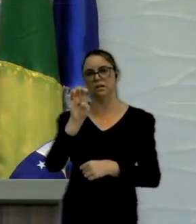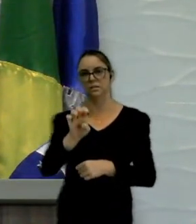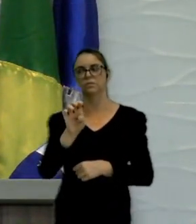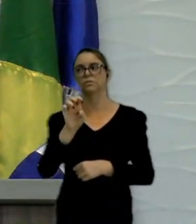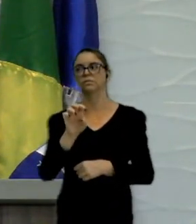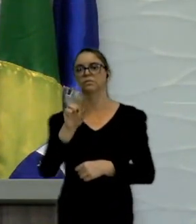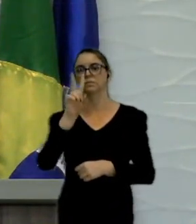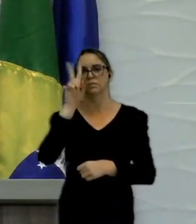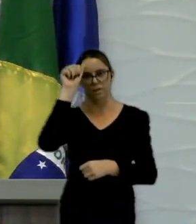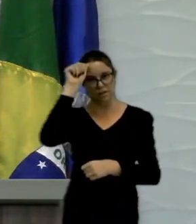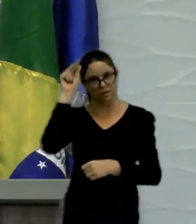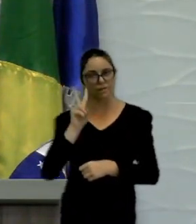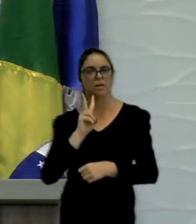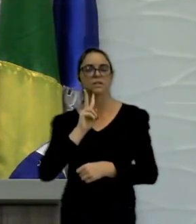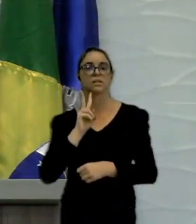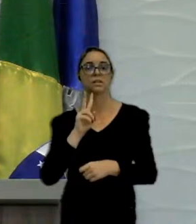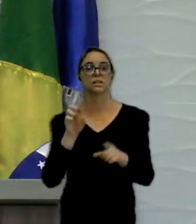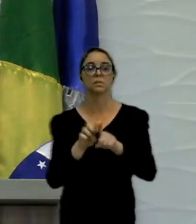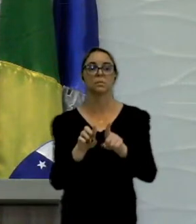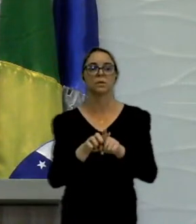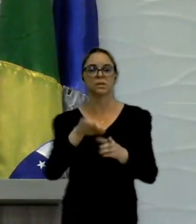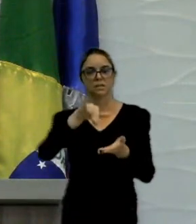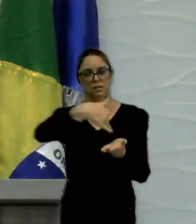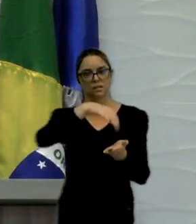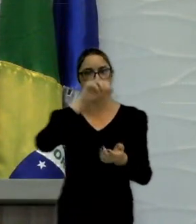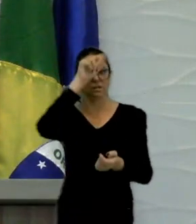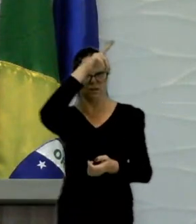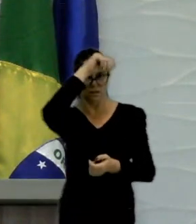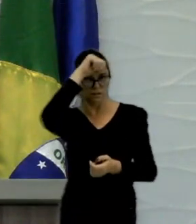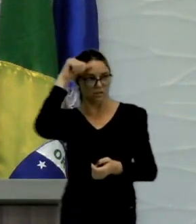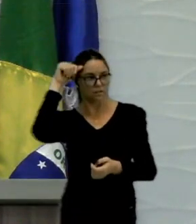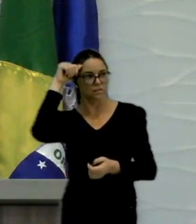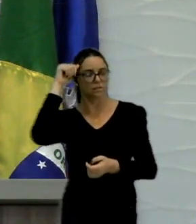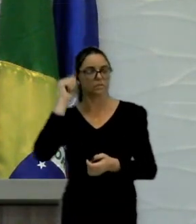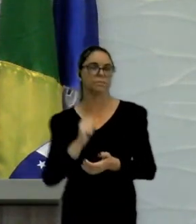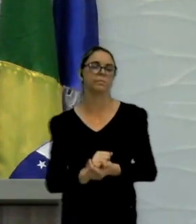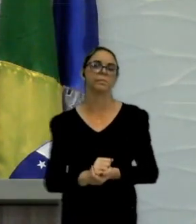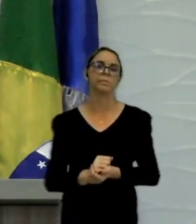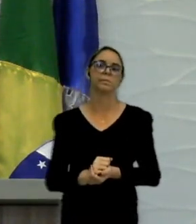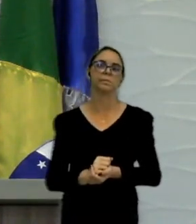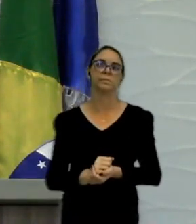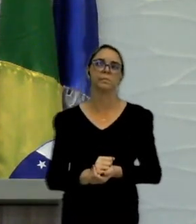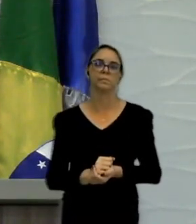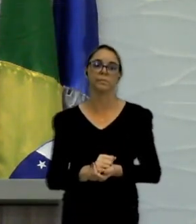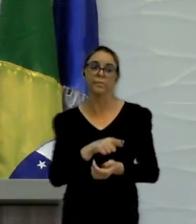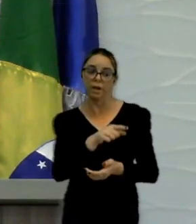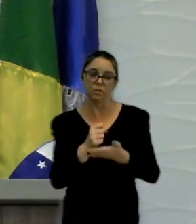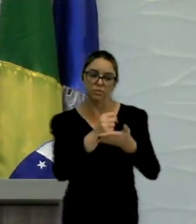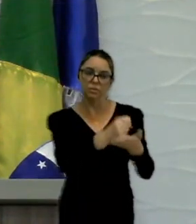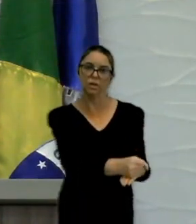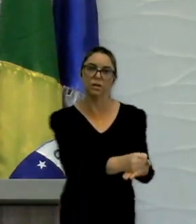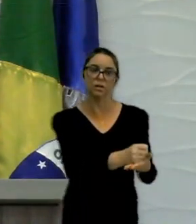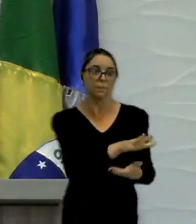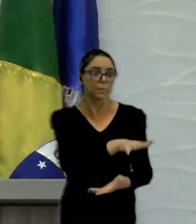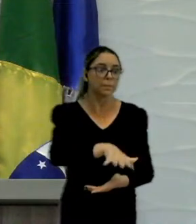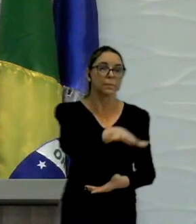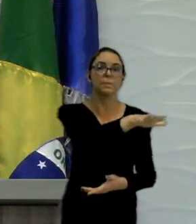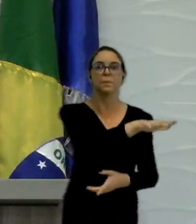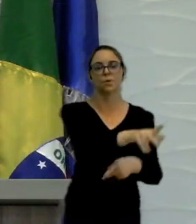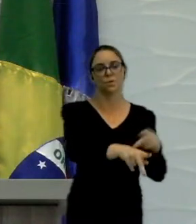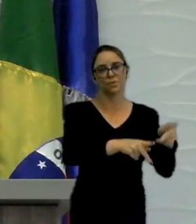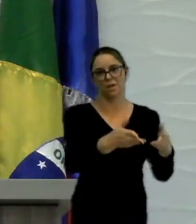município, Alexandre, que faça algo para aquela localidade. Que está um absurdo, está